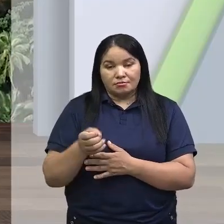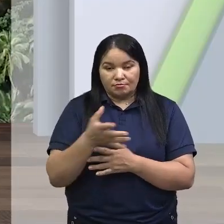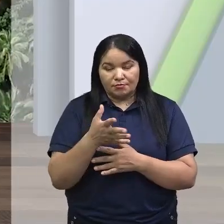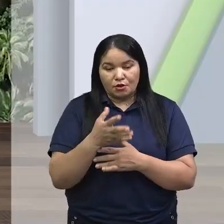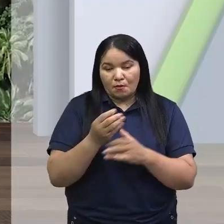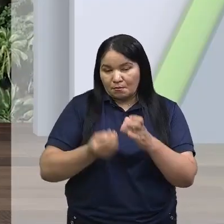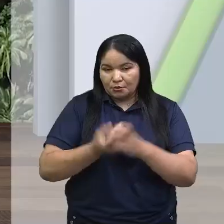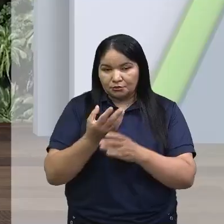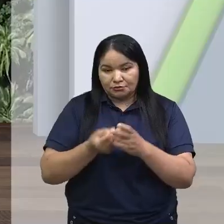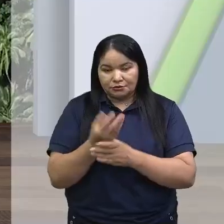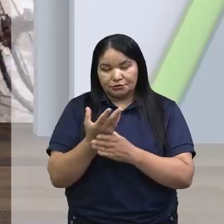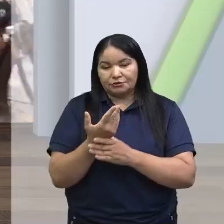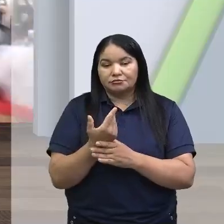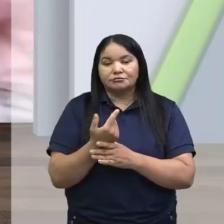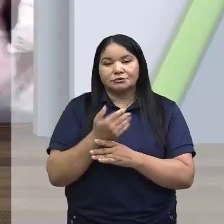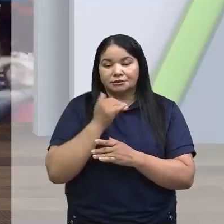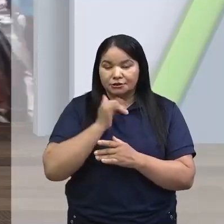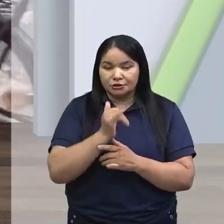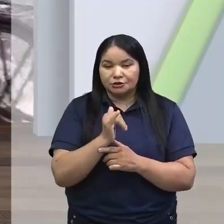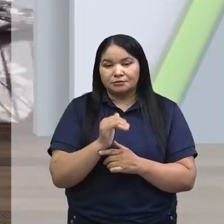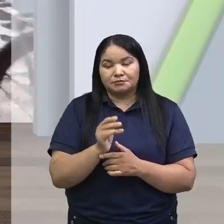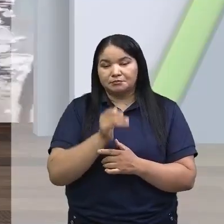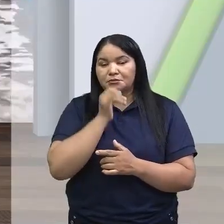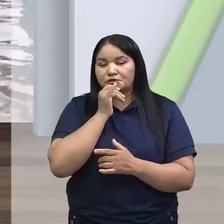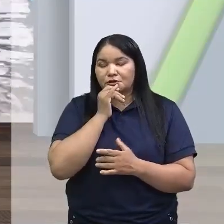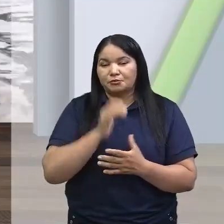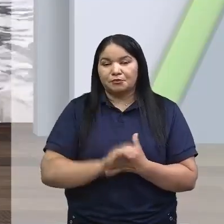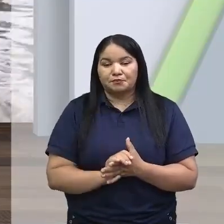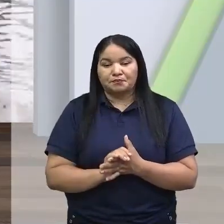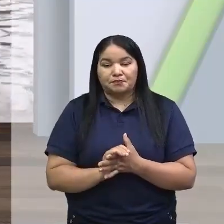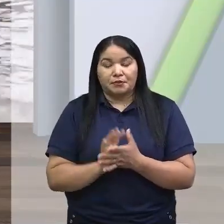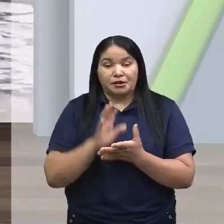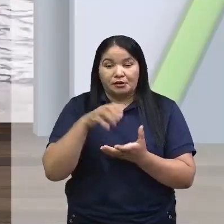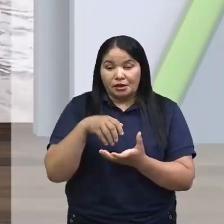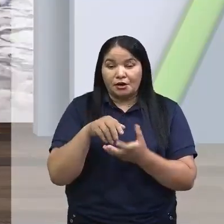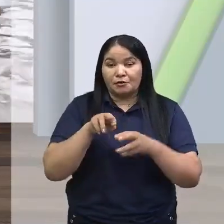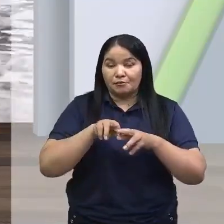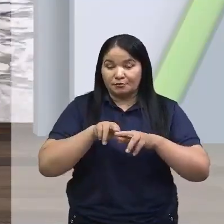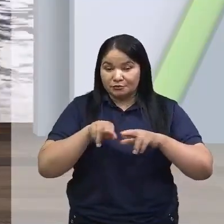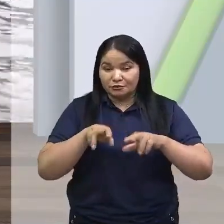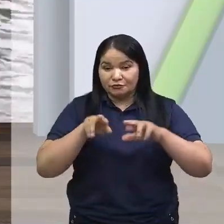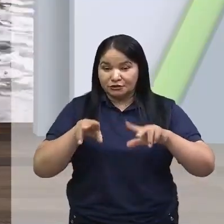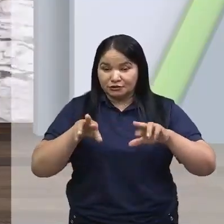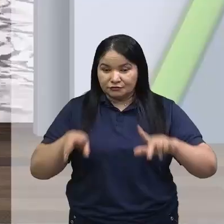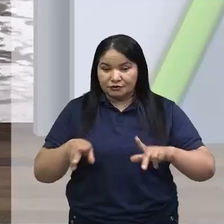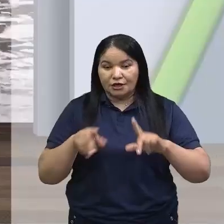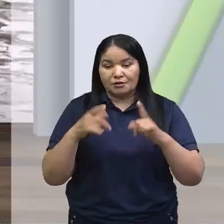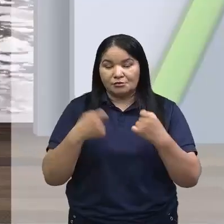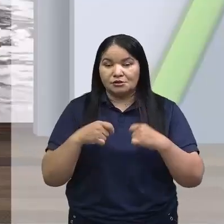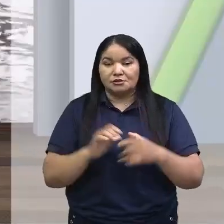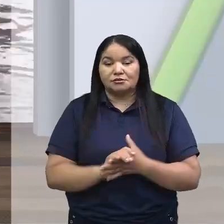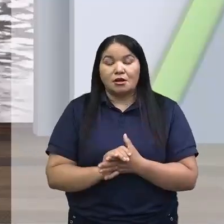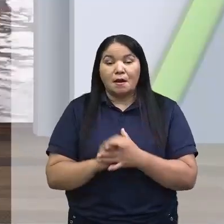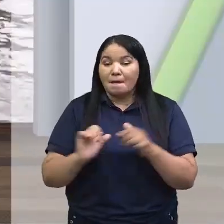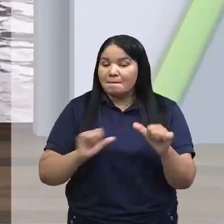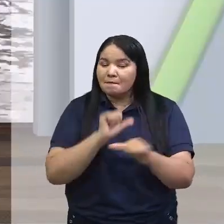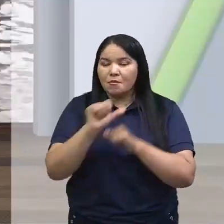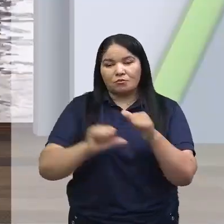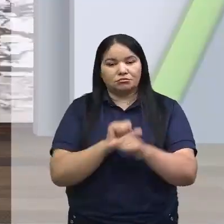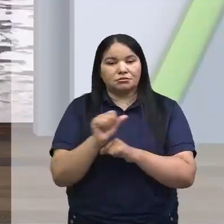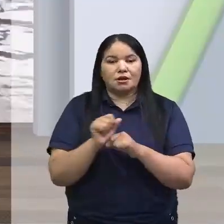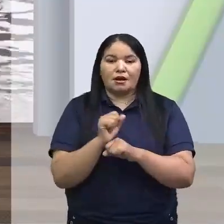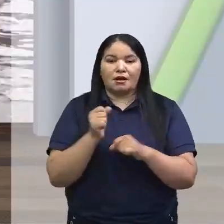energia. A nossa matriz energética, ela tem que ser mais diversificada. Nós temos que fugir dos